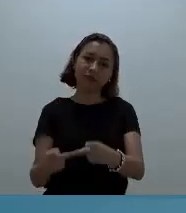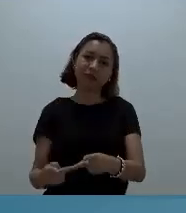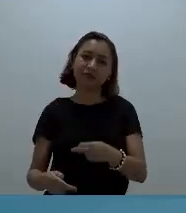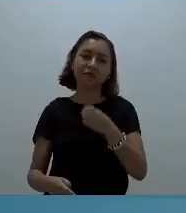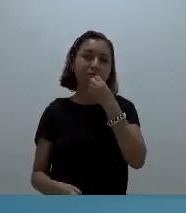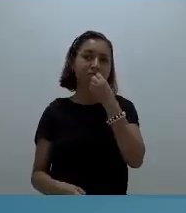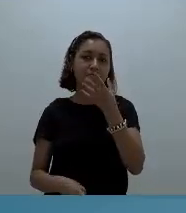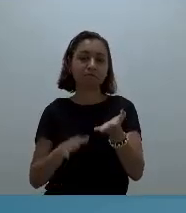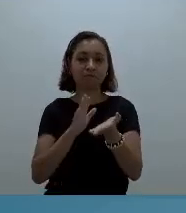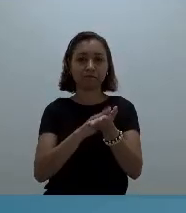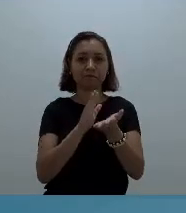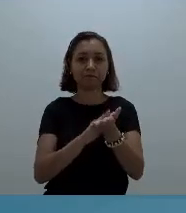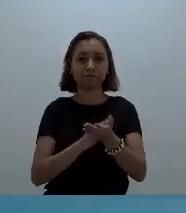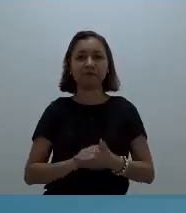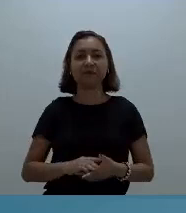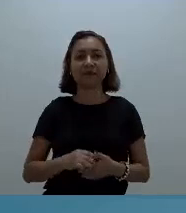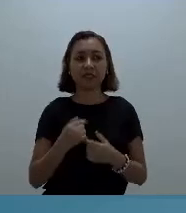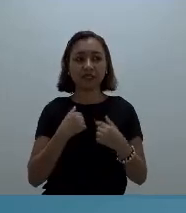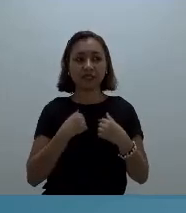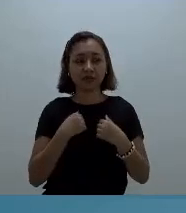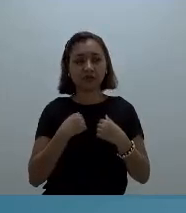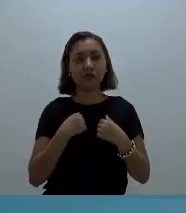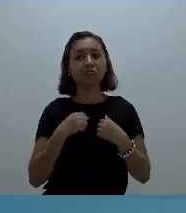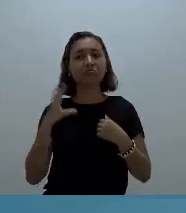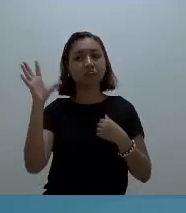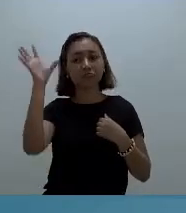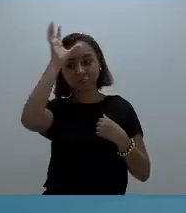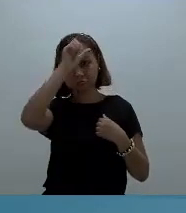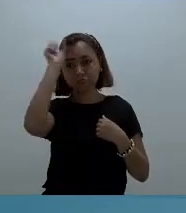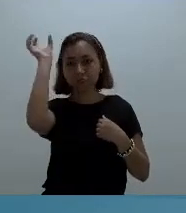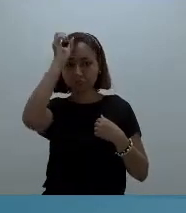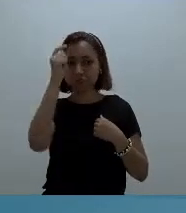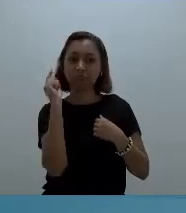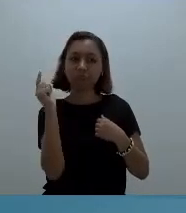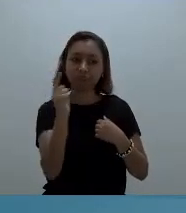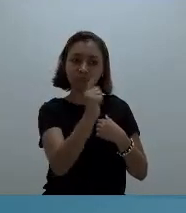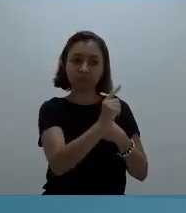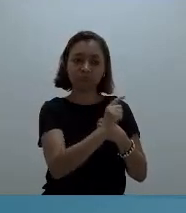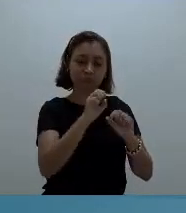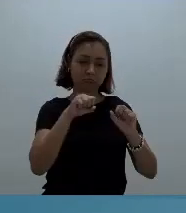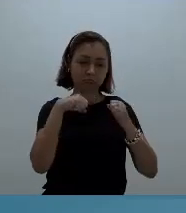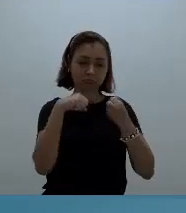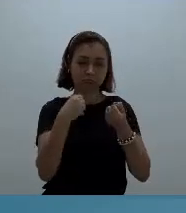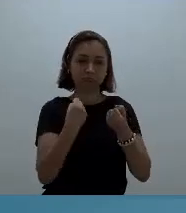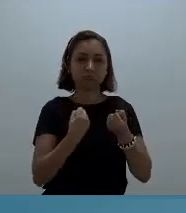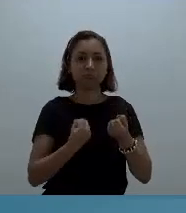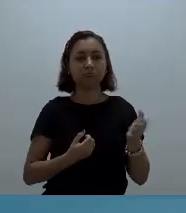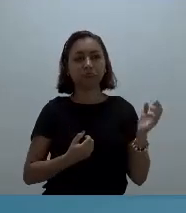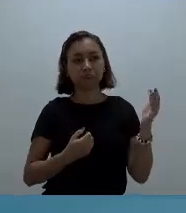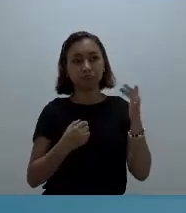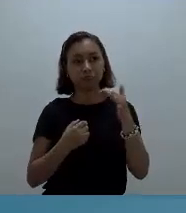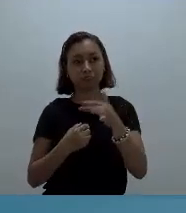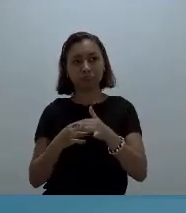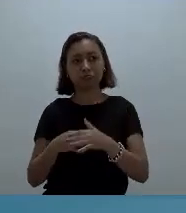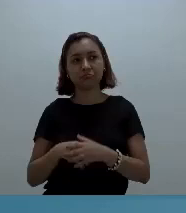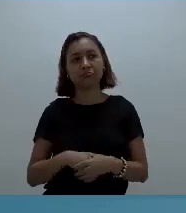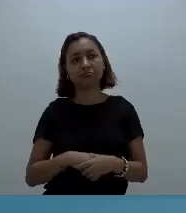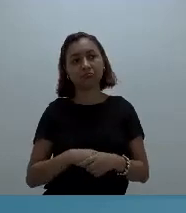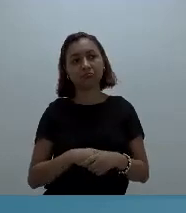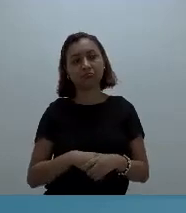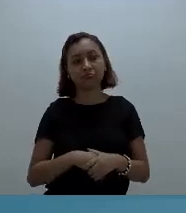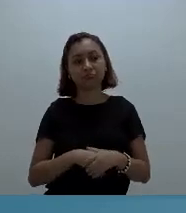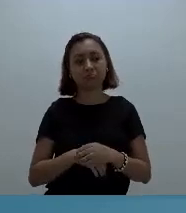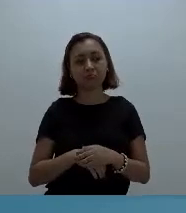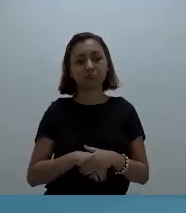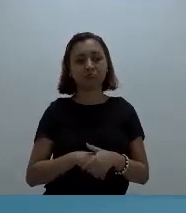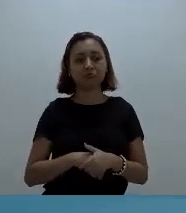uma experiência. Esse ano nós tivemos muitos e tivemos poucos lugares para que a gente possa ver